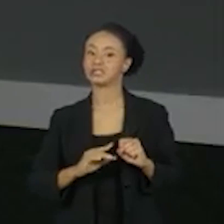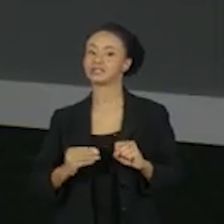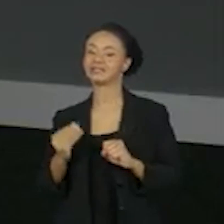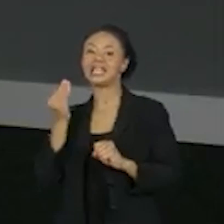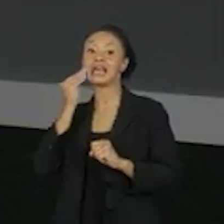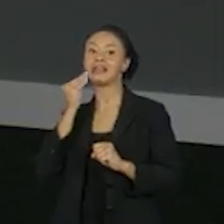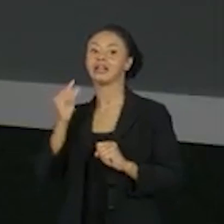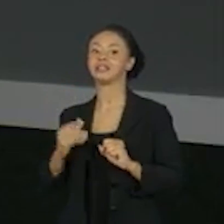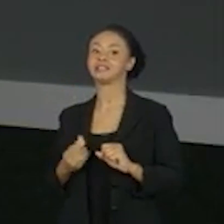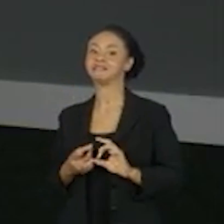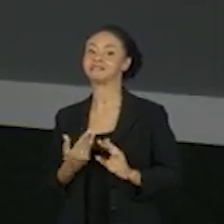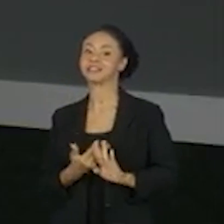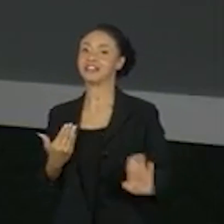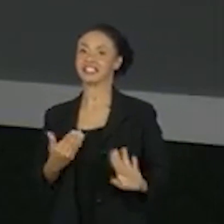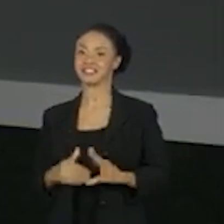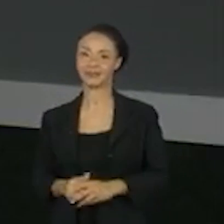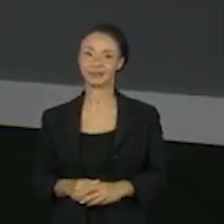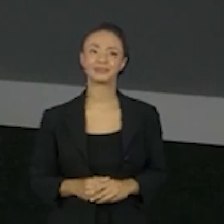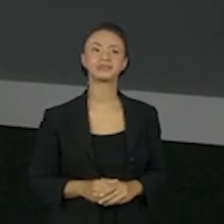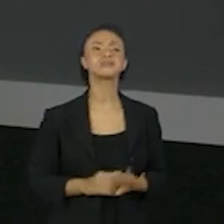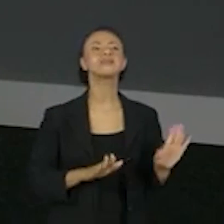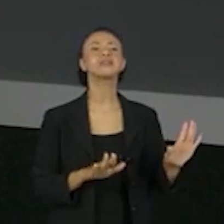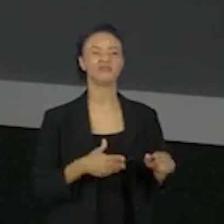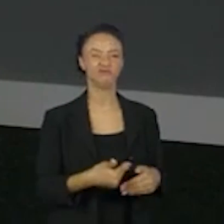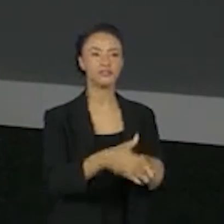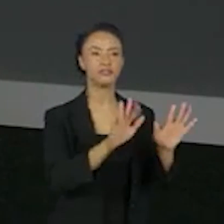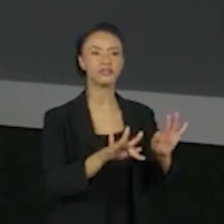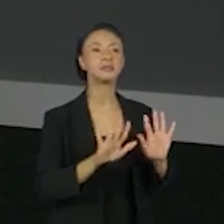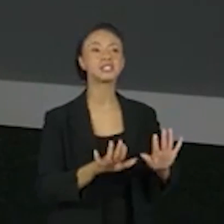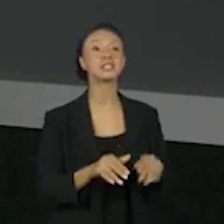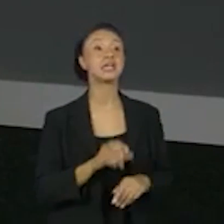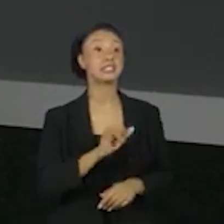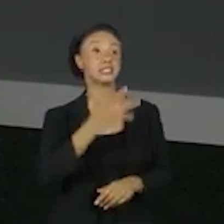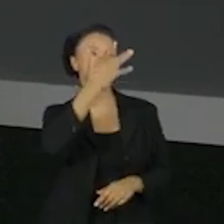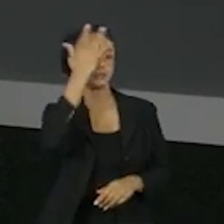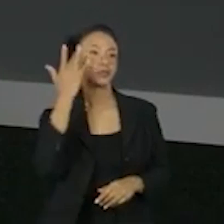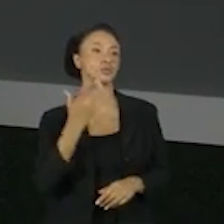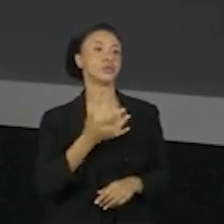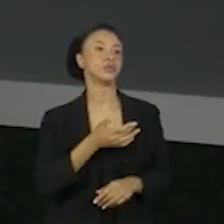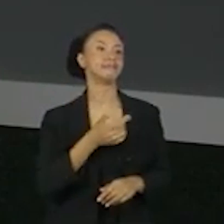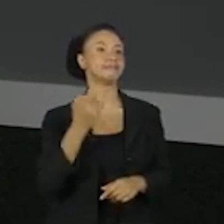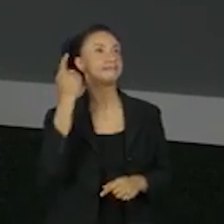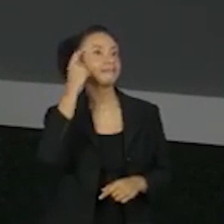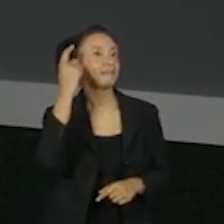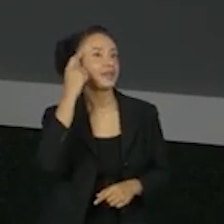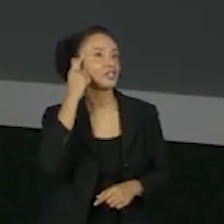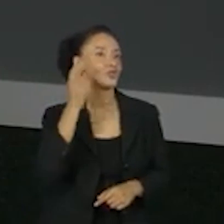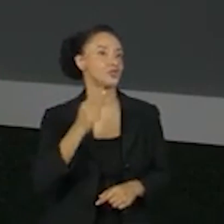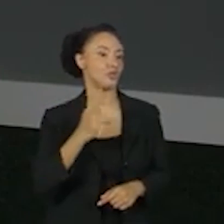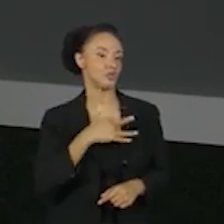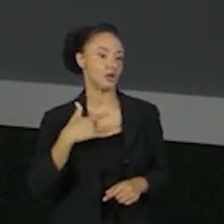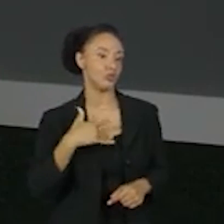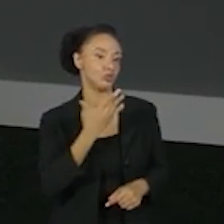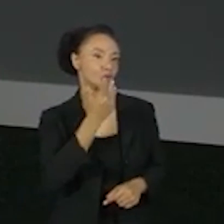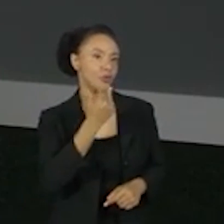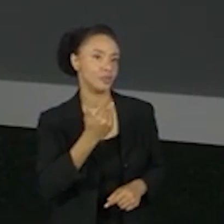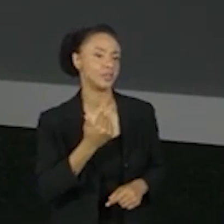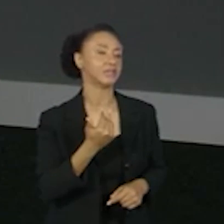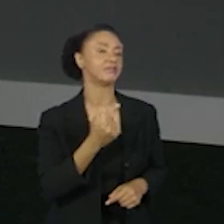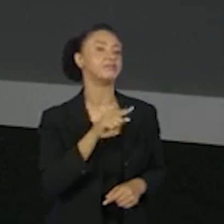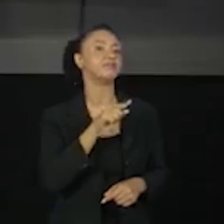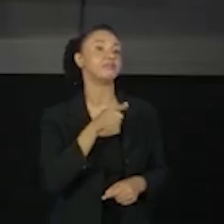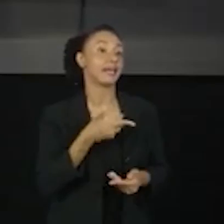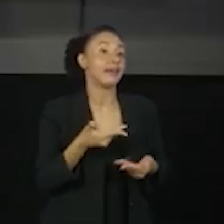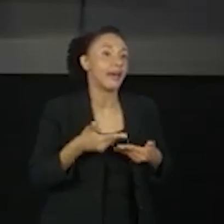para terminar, qual a orientação para quem ainda não tem uma preocupação com a alimentação nesse sentido e